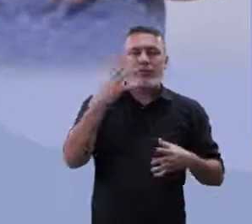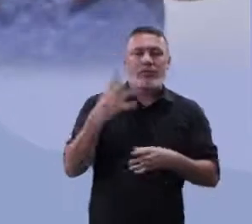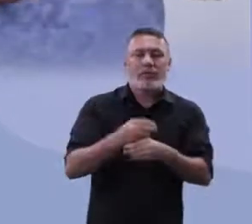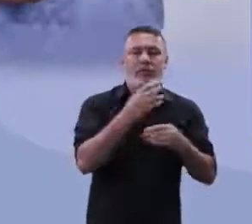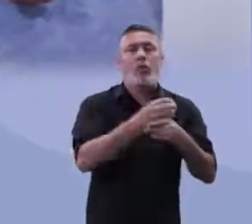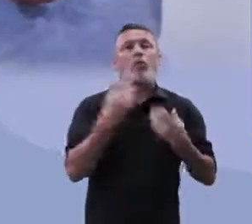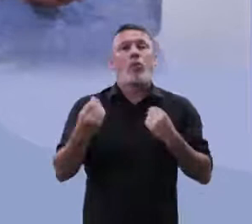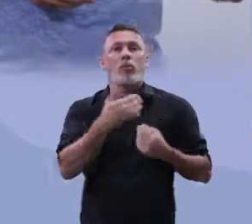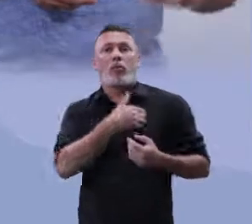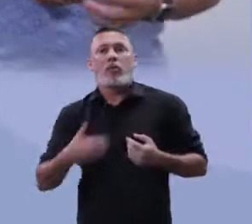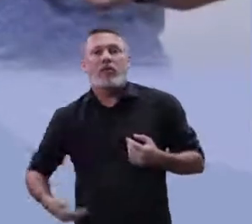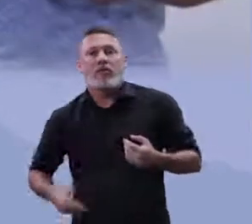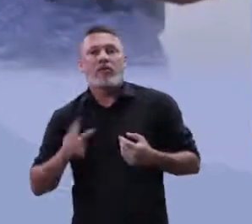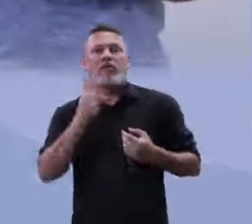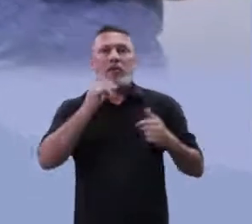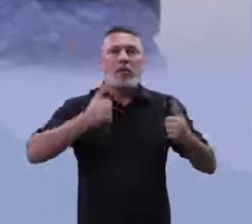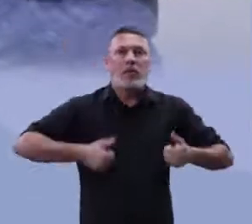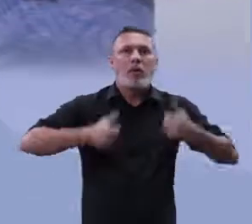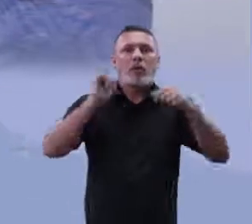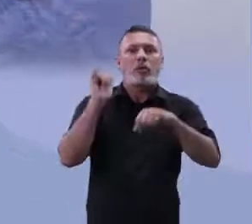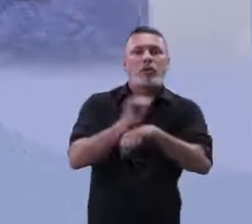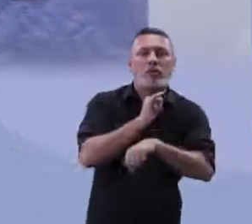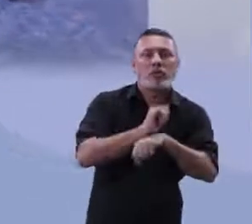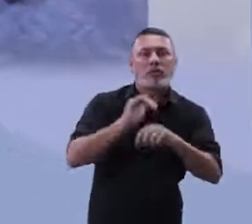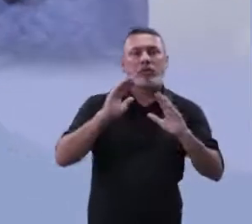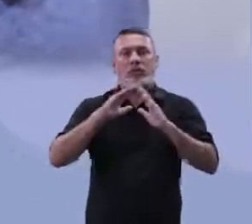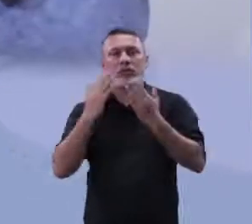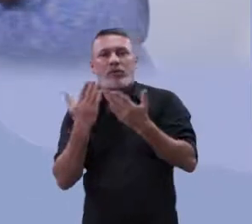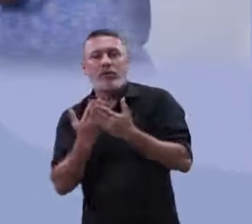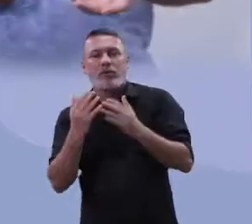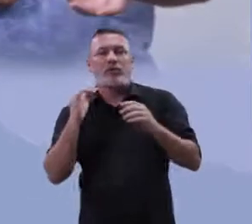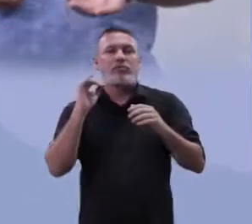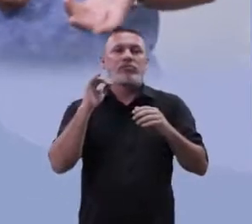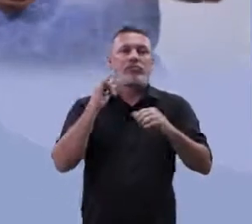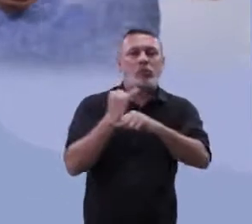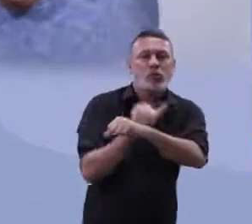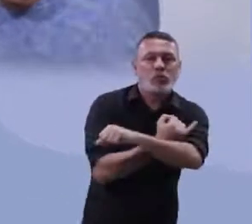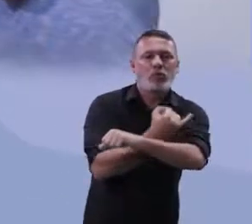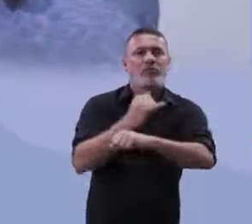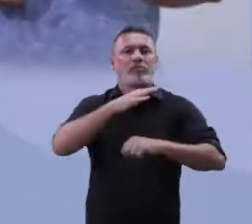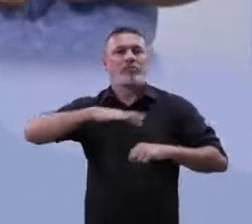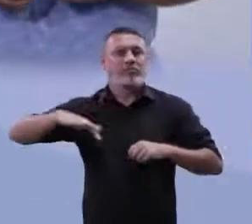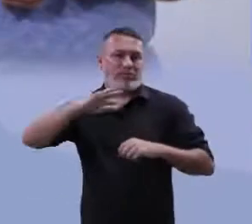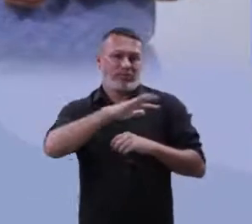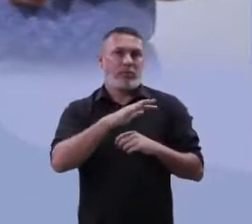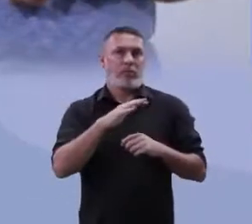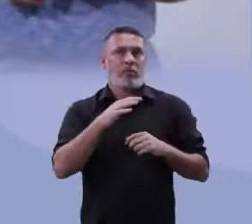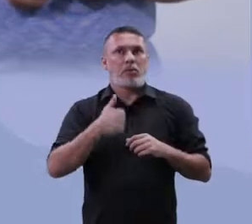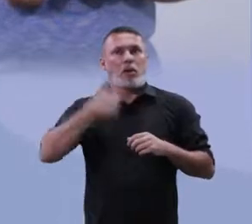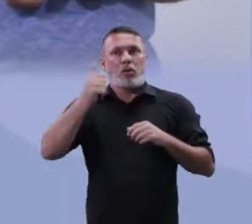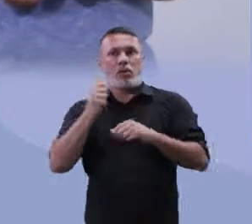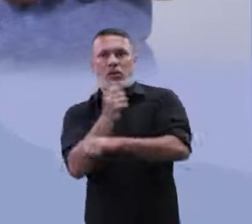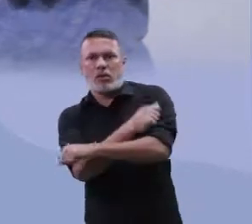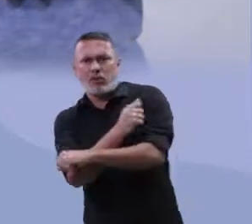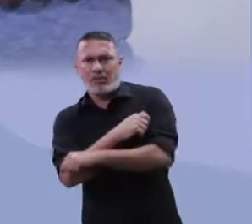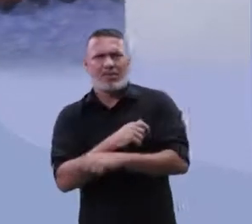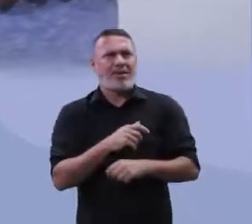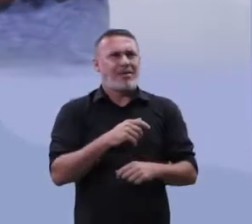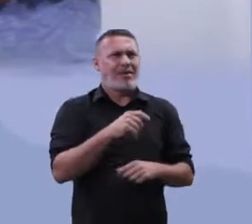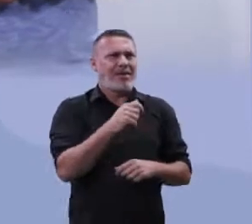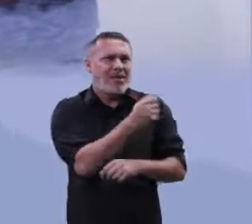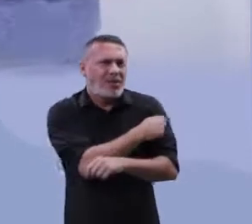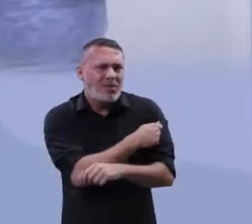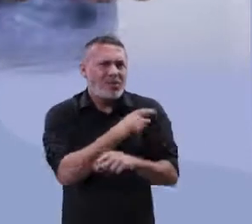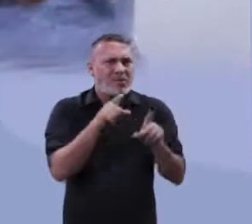que o governo pode melhorar a estrutura das escolas, capacitar os alunos e os professores. Os alunos, professor?